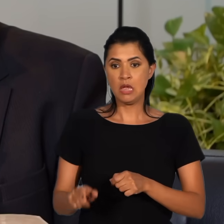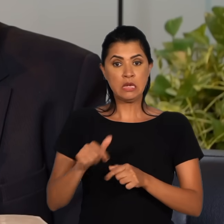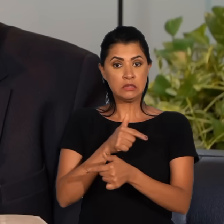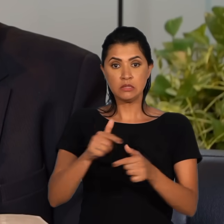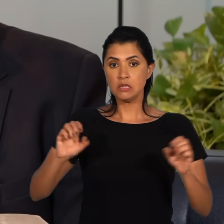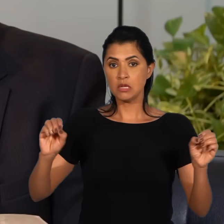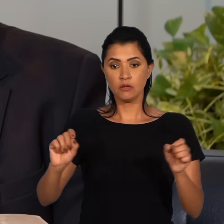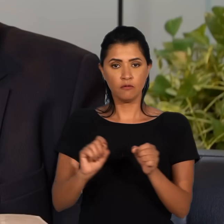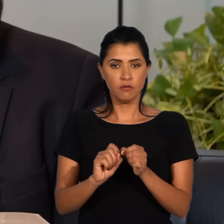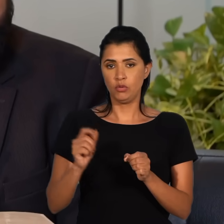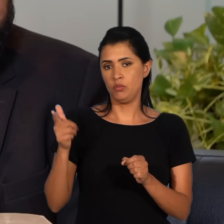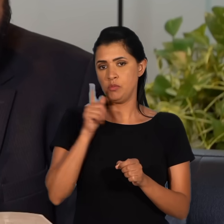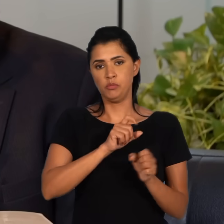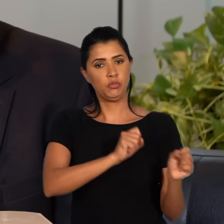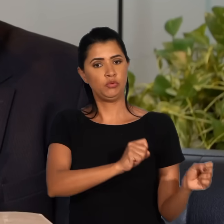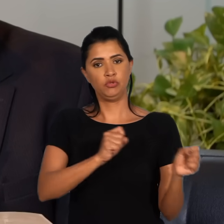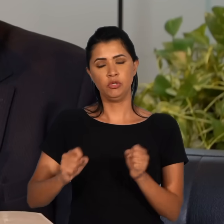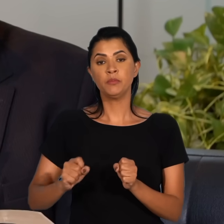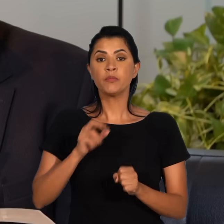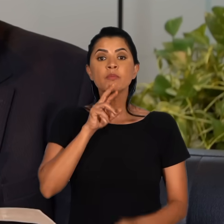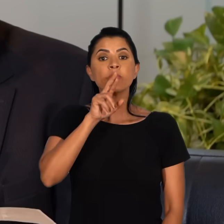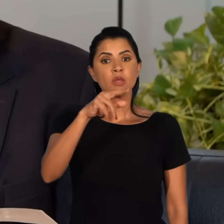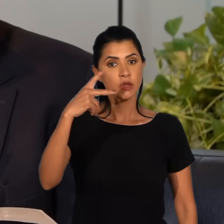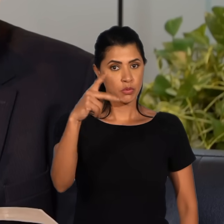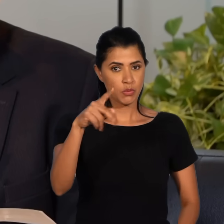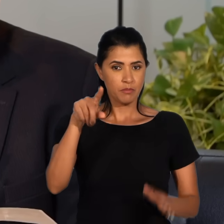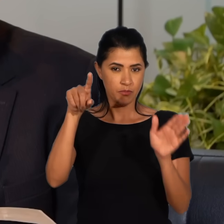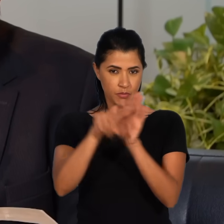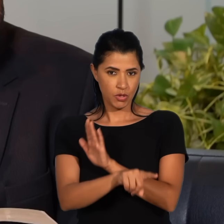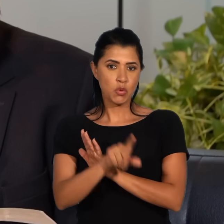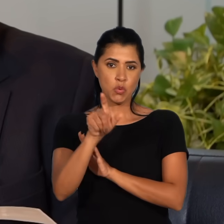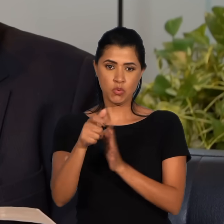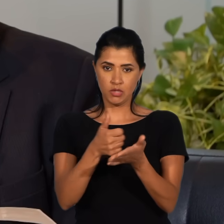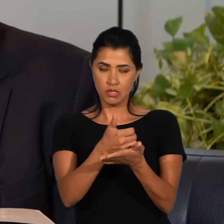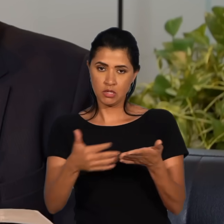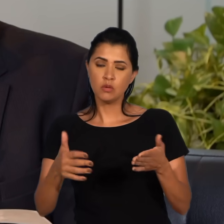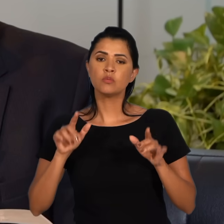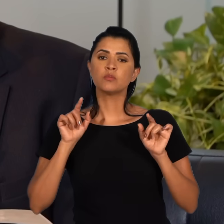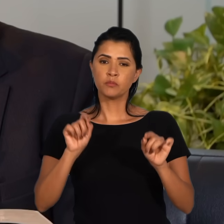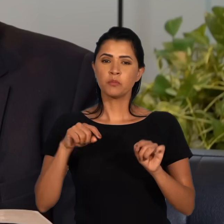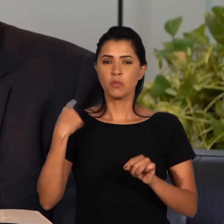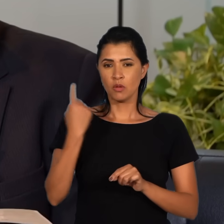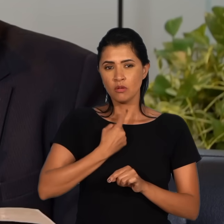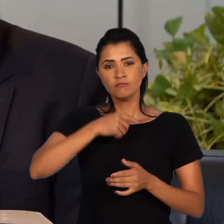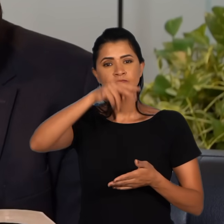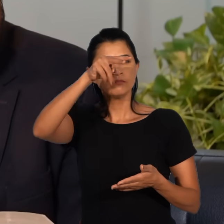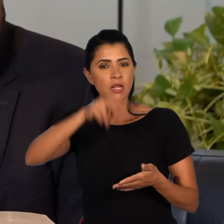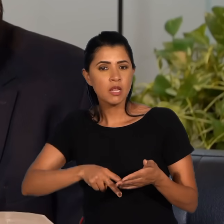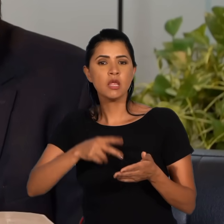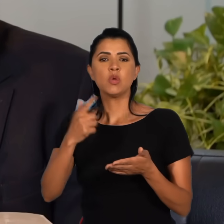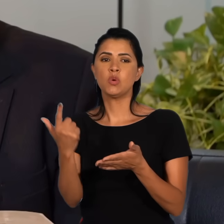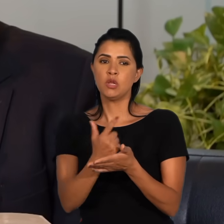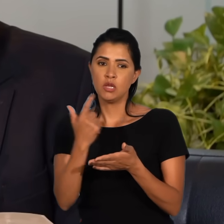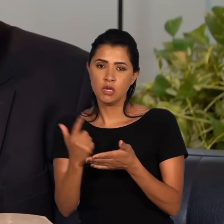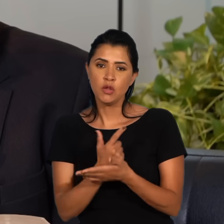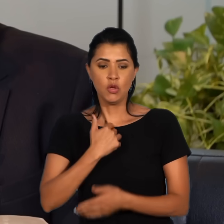ele nada do que foi feito se fez então respondendo aí à sua pergunta a pergunta da lição eh quando a gente lê o